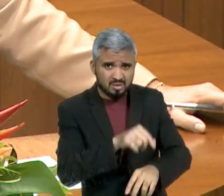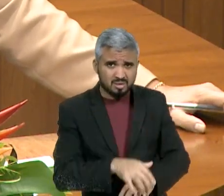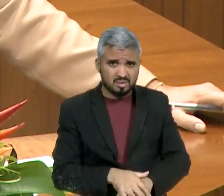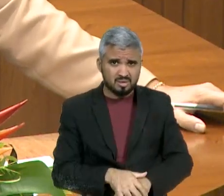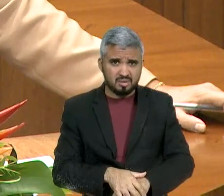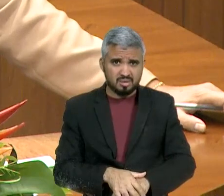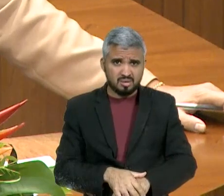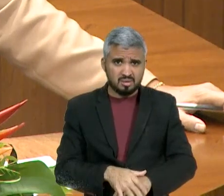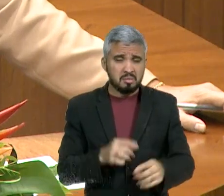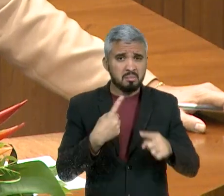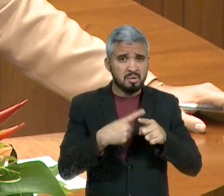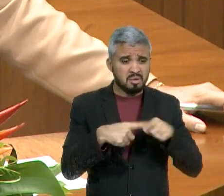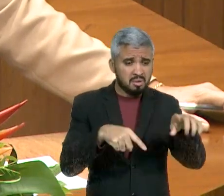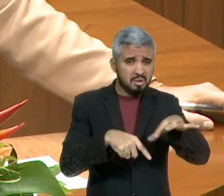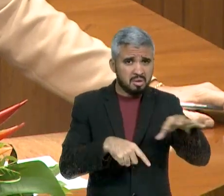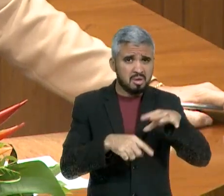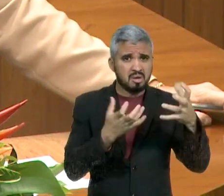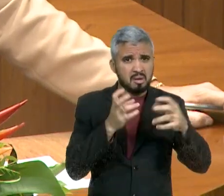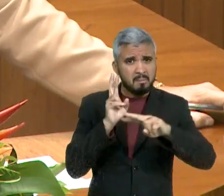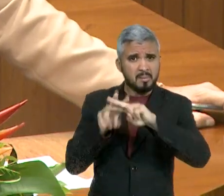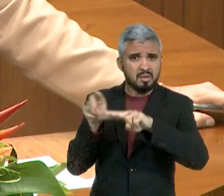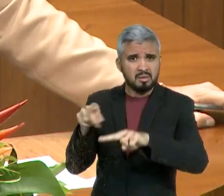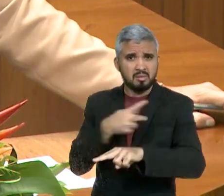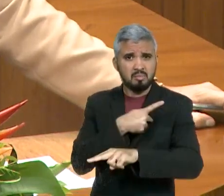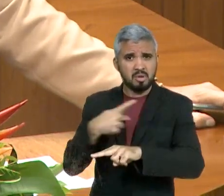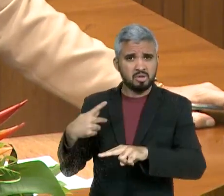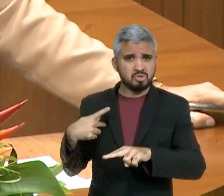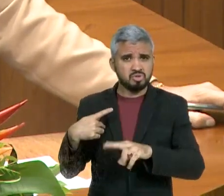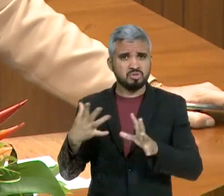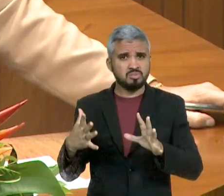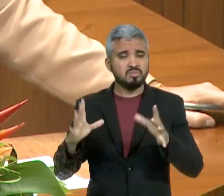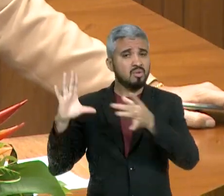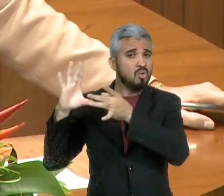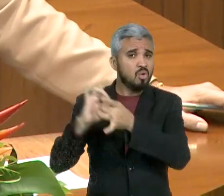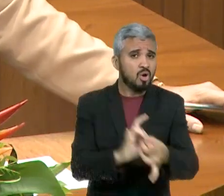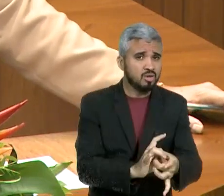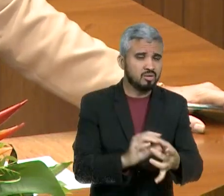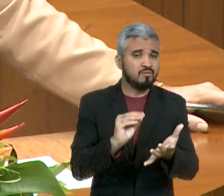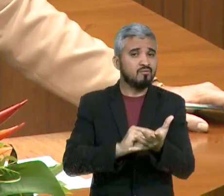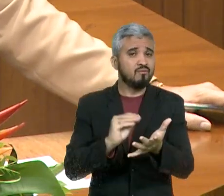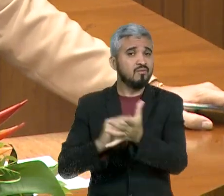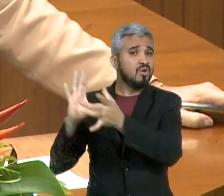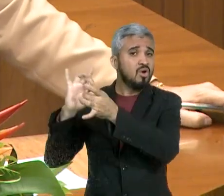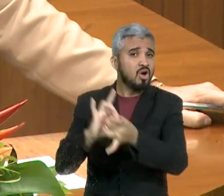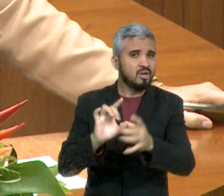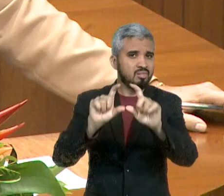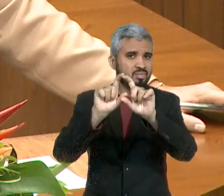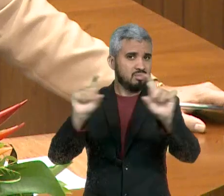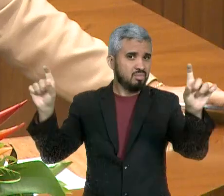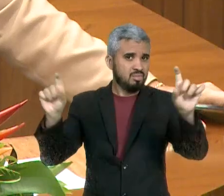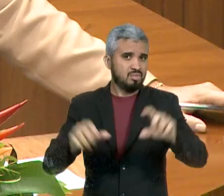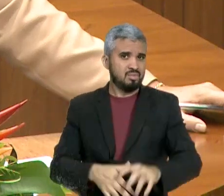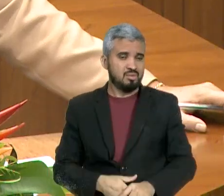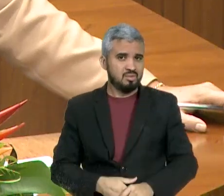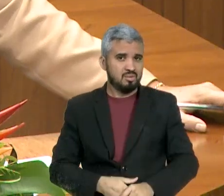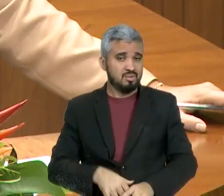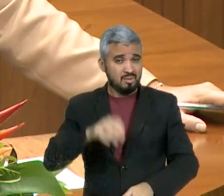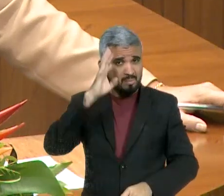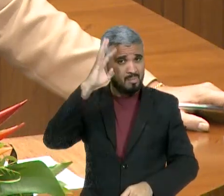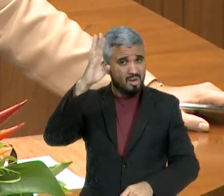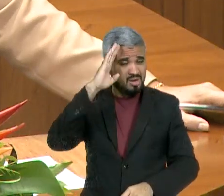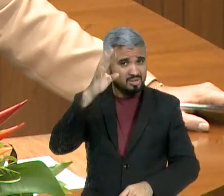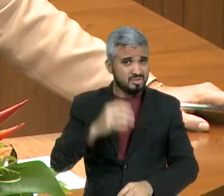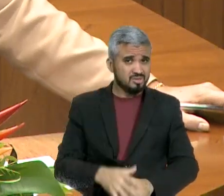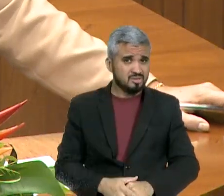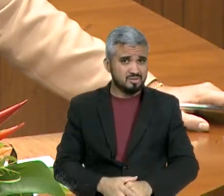frase fora de contexto? Meu irmão, e aí não ia sobrar cadeia se nós evangélicos fossemos fazer o